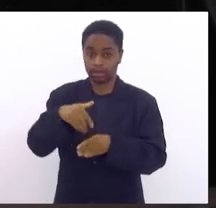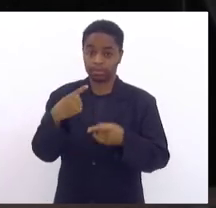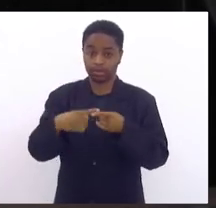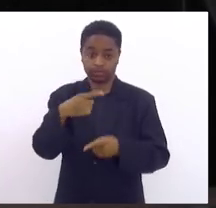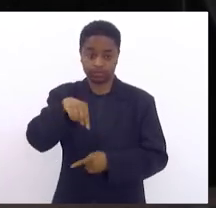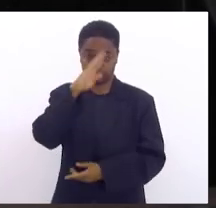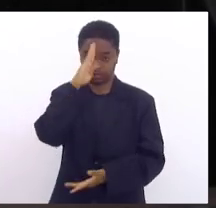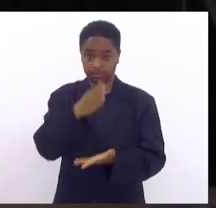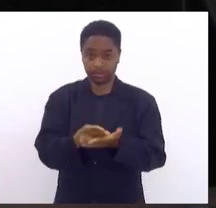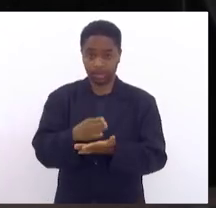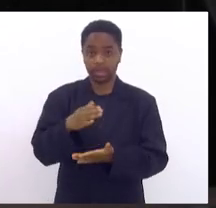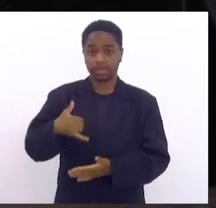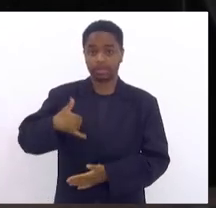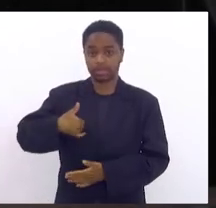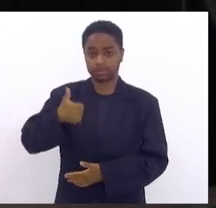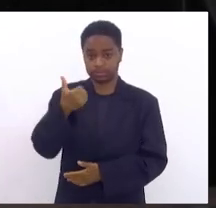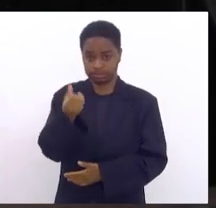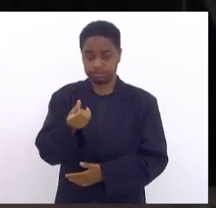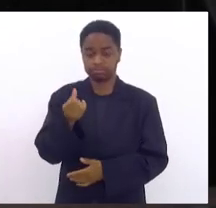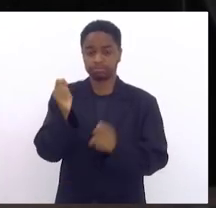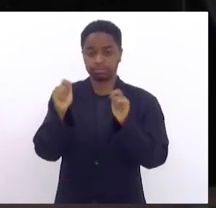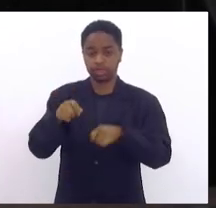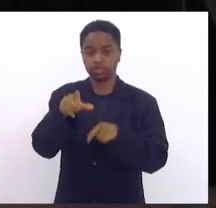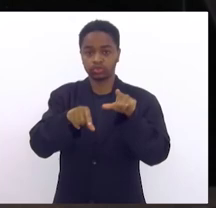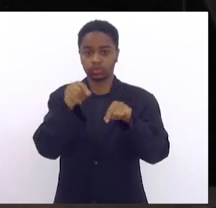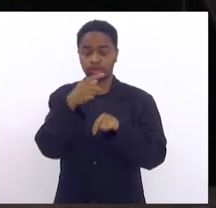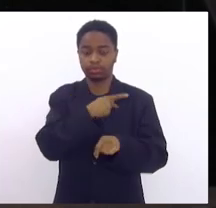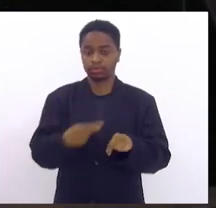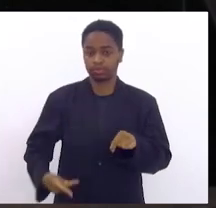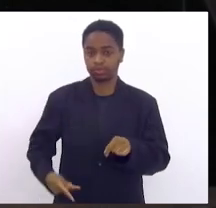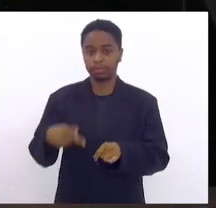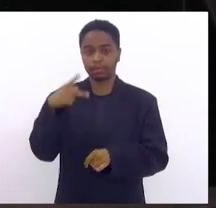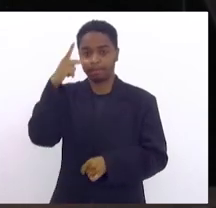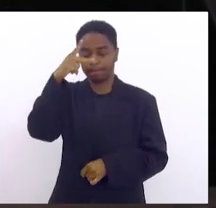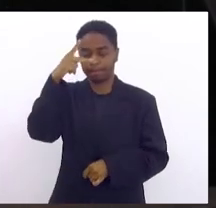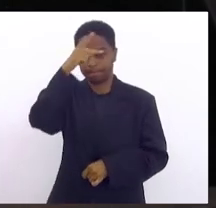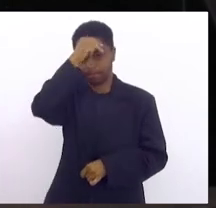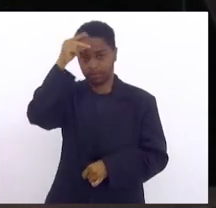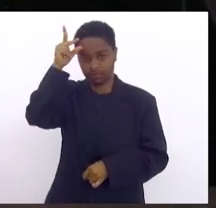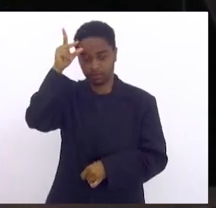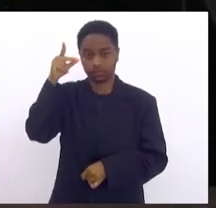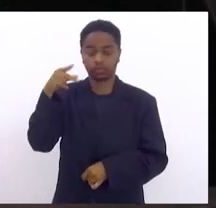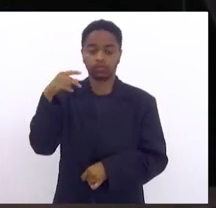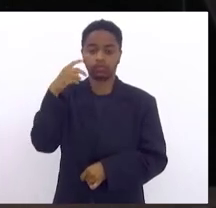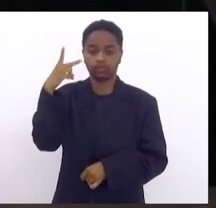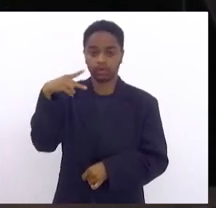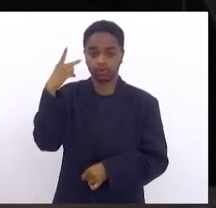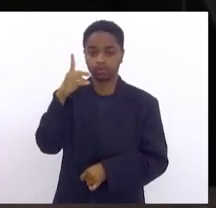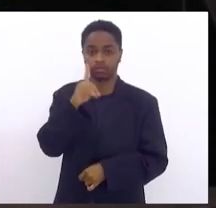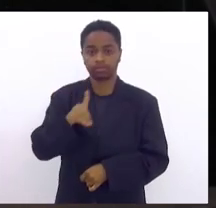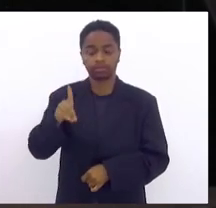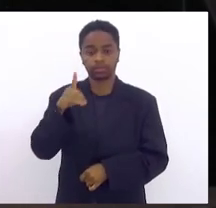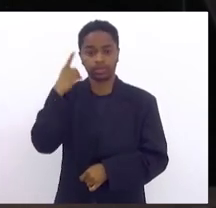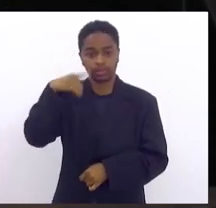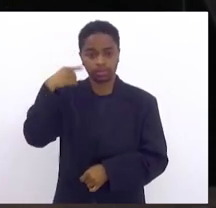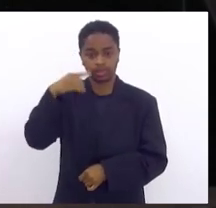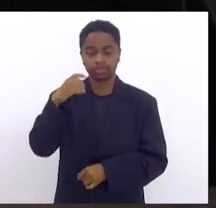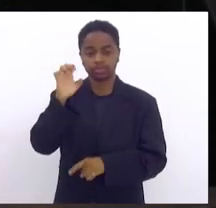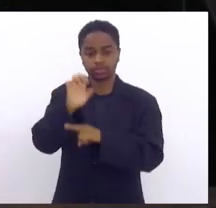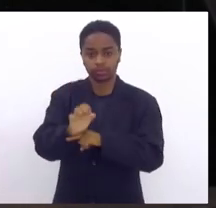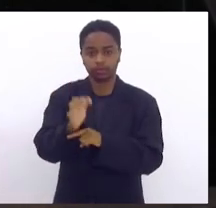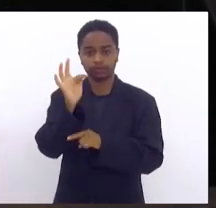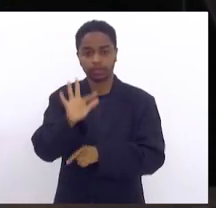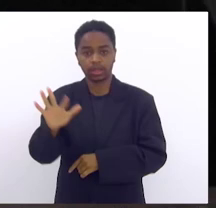vocês é criança. Podem escolher o presidente, prefeito, vereador, deputado estadual, deputado federal, mas não